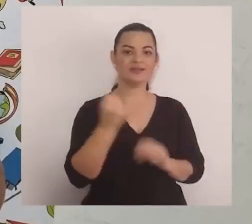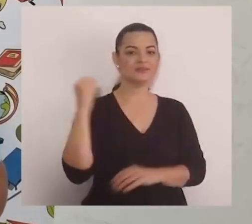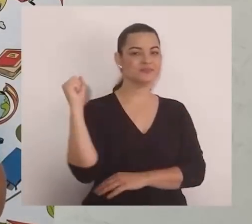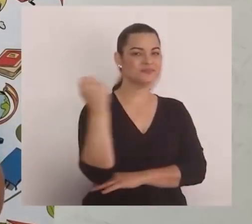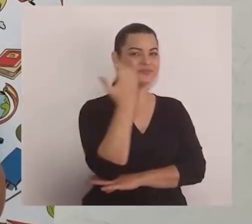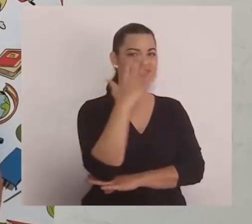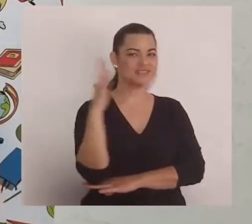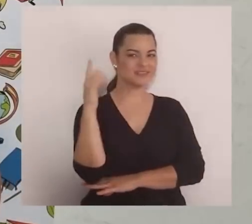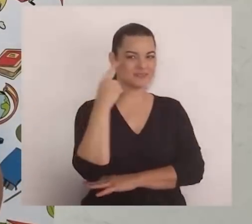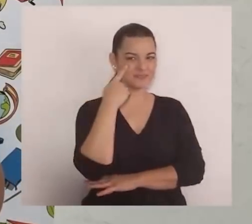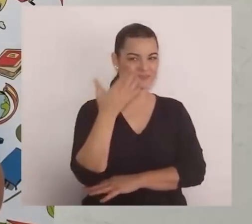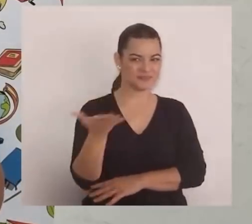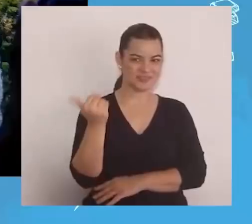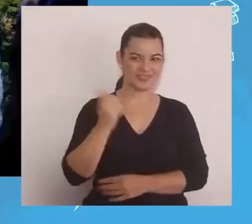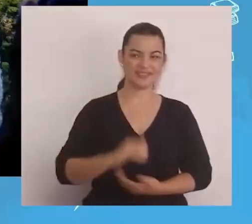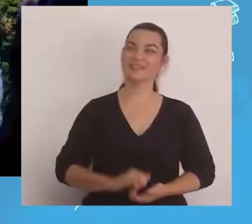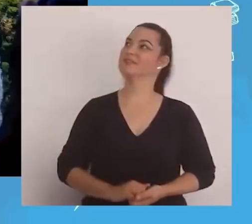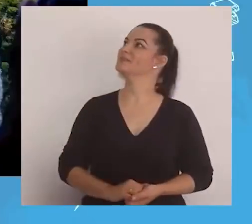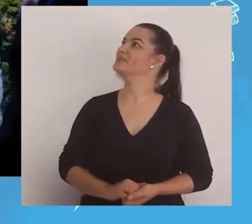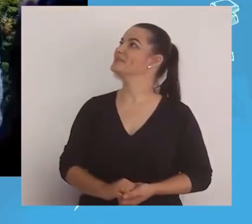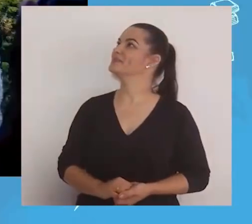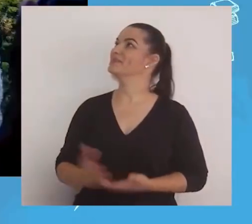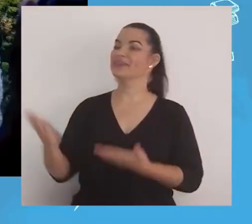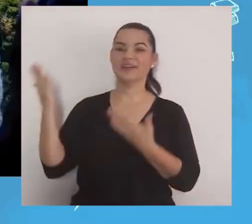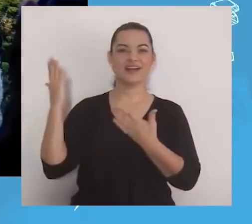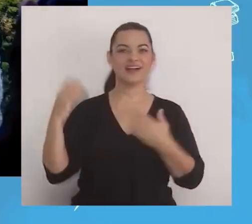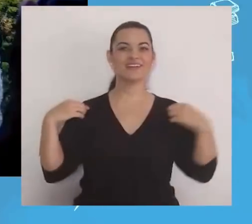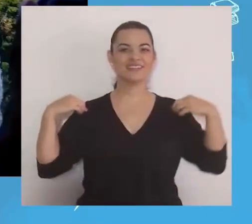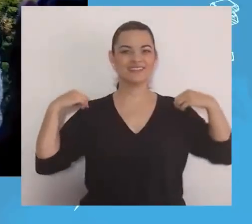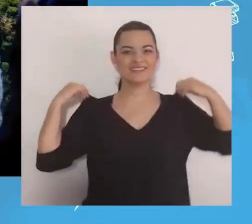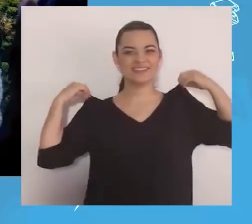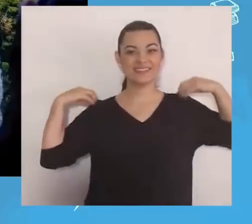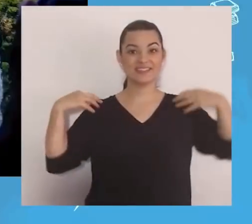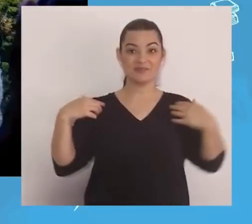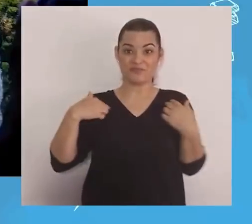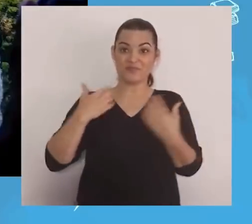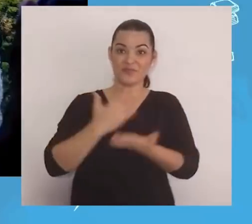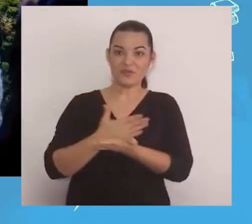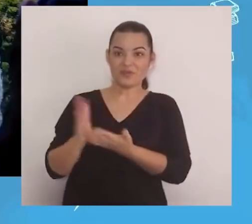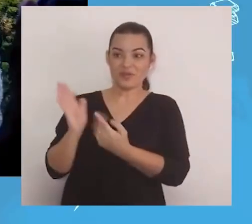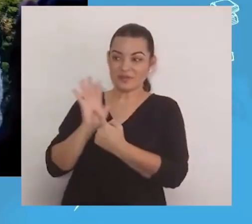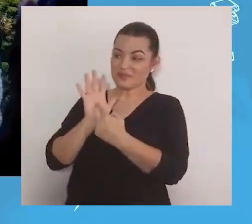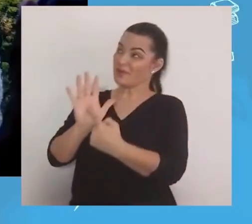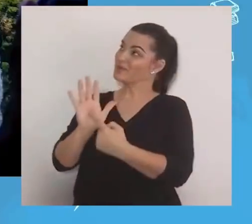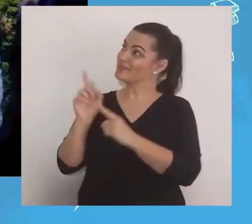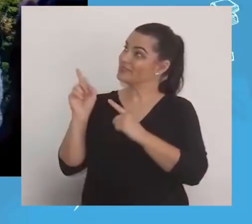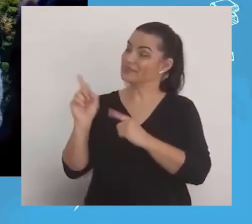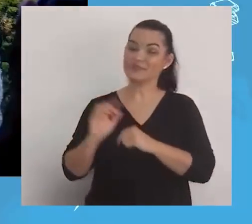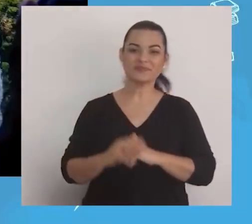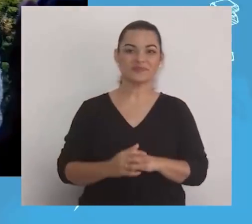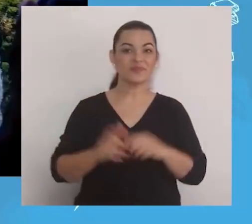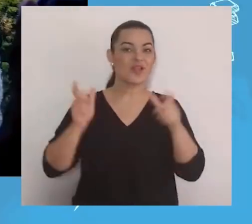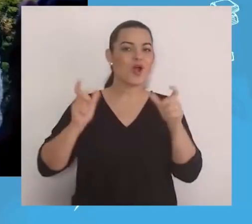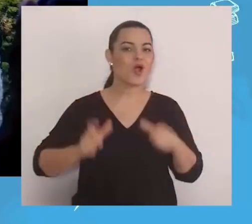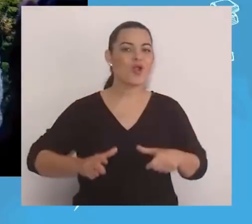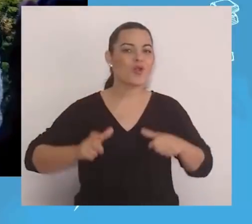preservados. Que tal nós conhecermos agora alguns pontos turísticos bem visitados, como eu acabei de